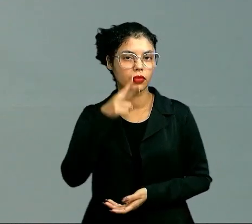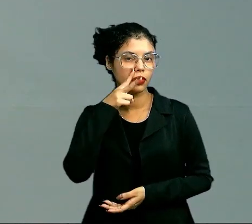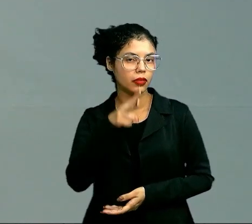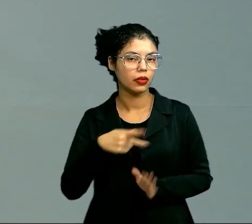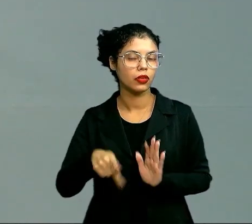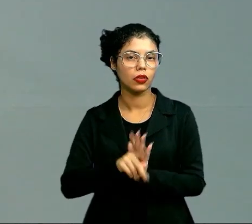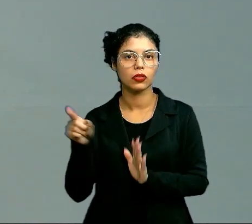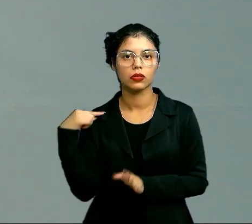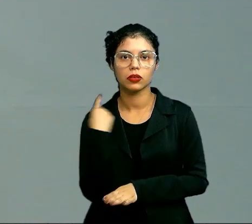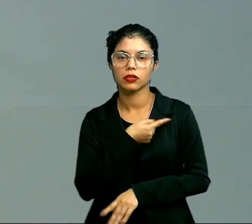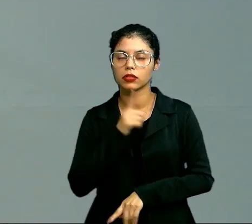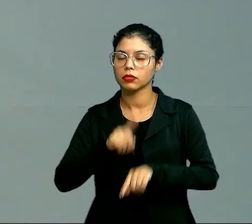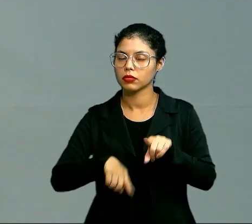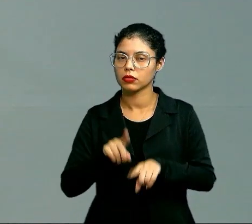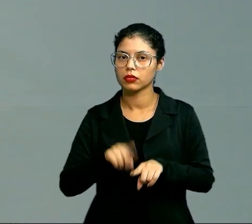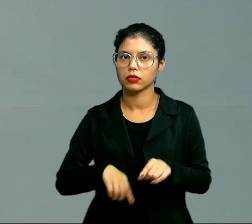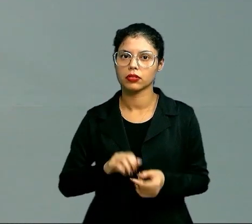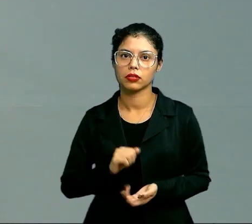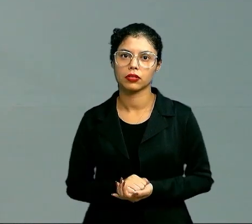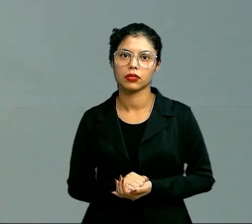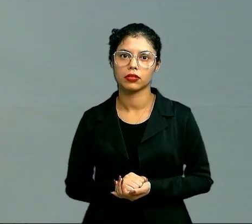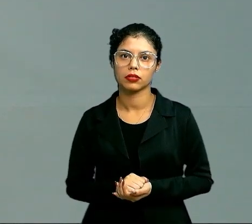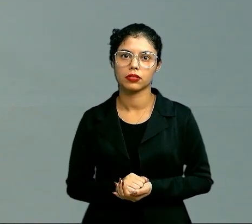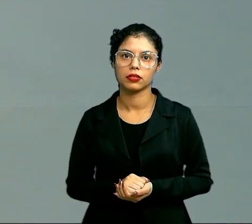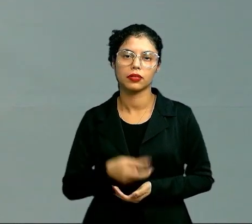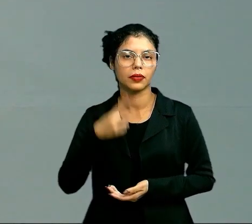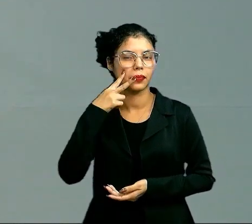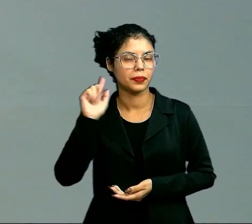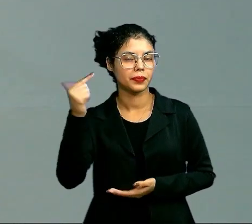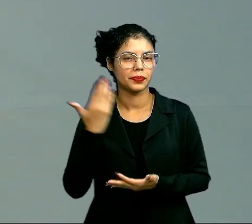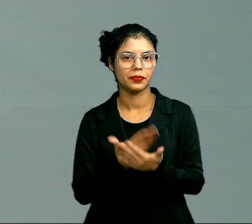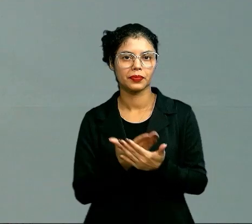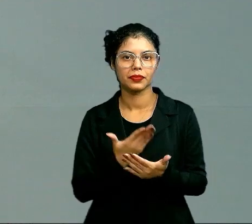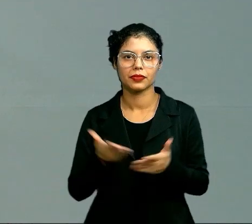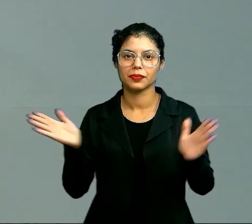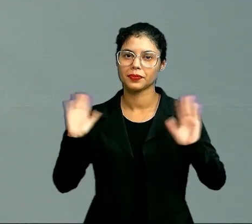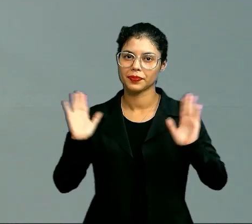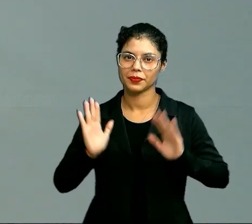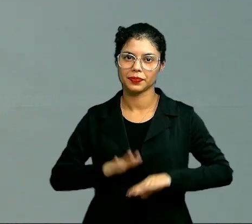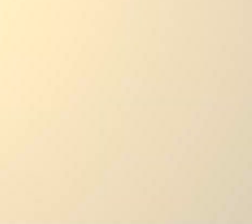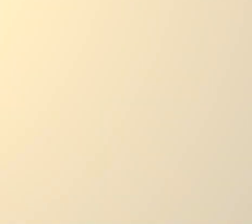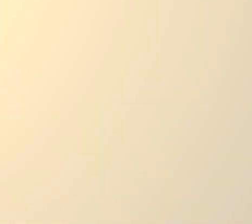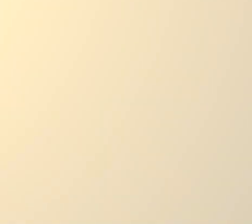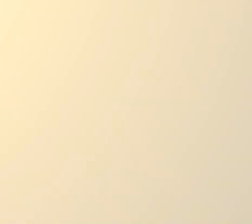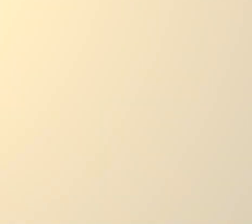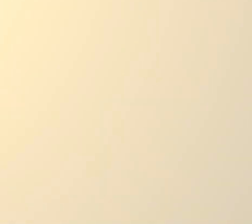por dentro dos nossos materiais e conteúdos, tá? Então a gente se vê na próxima aula e tchau, tchau!